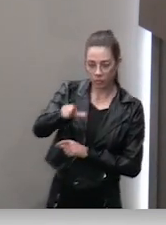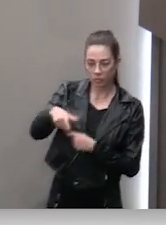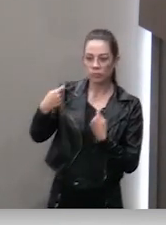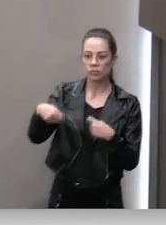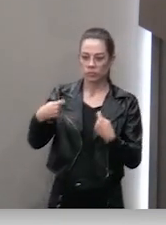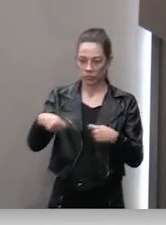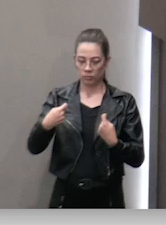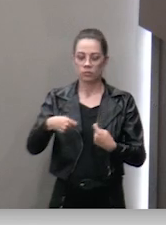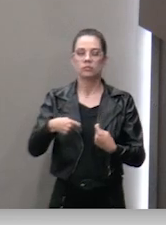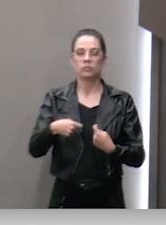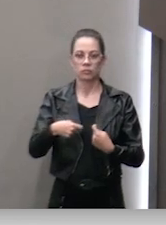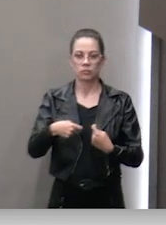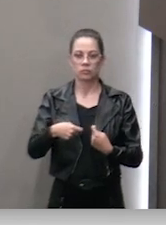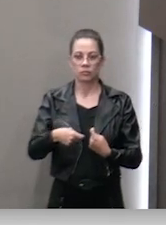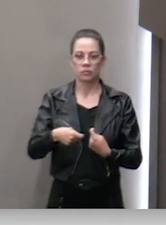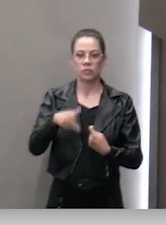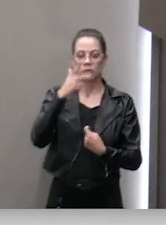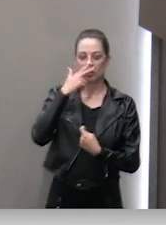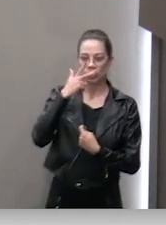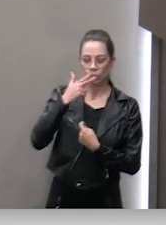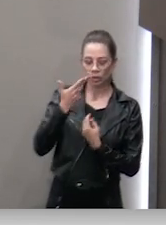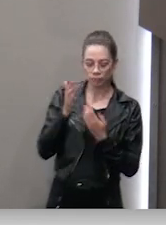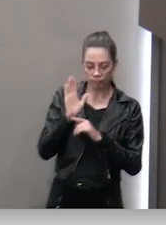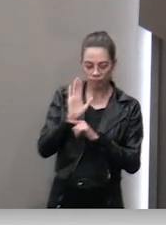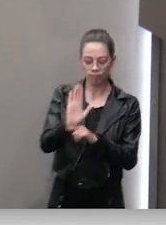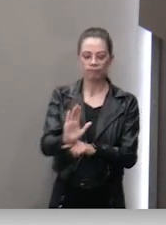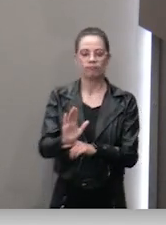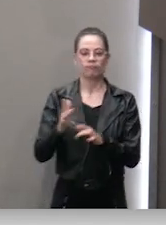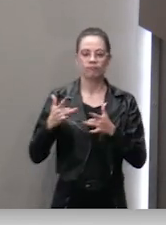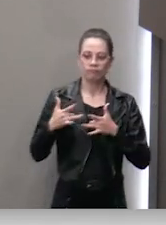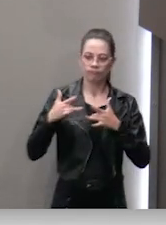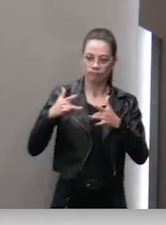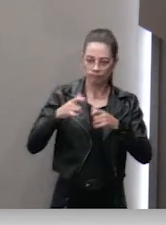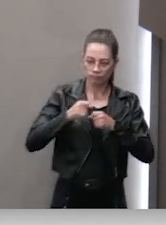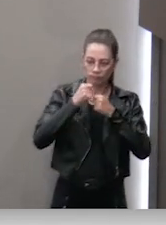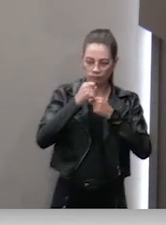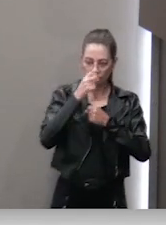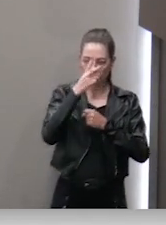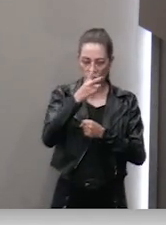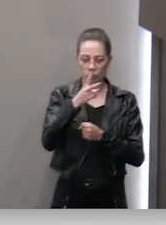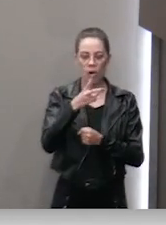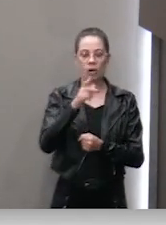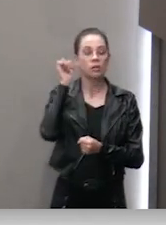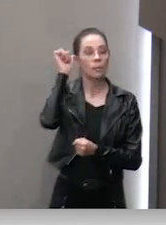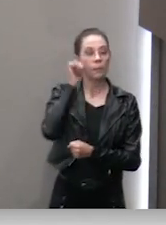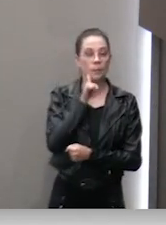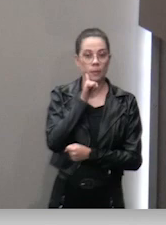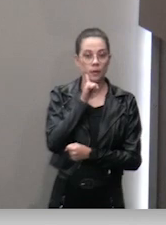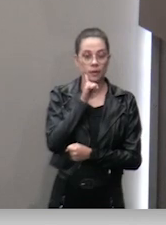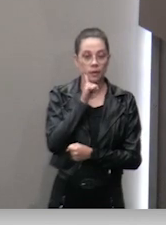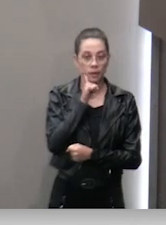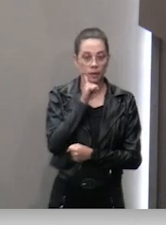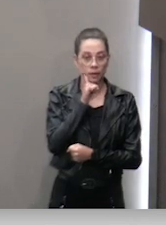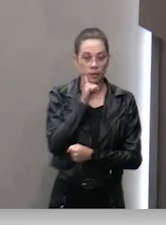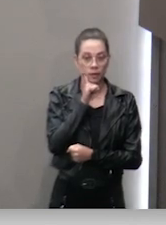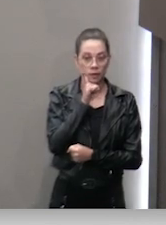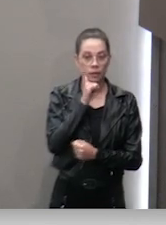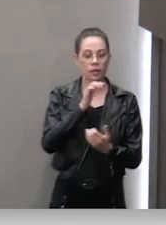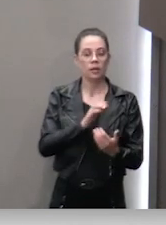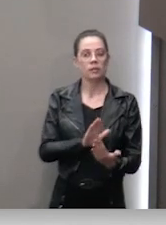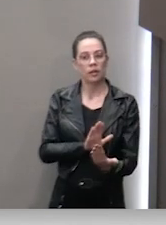precisam. Com a ternura, mas com a firmeza de uma mulher à